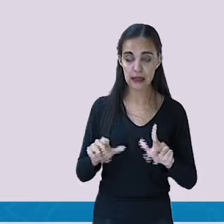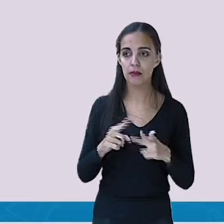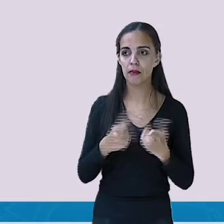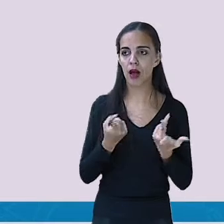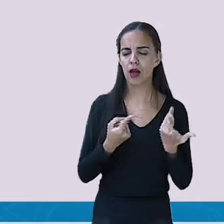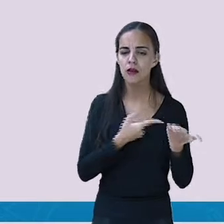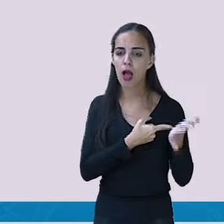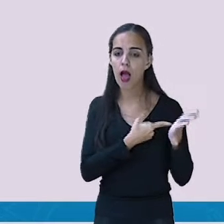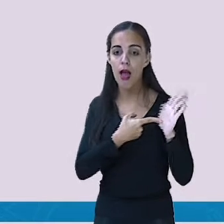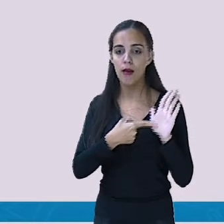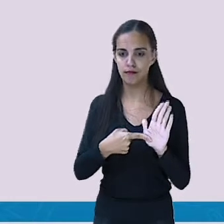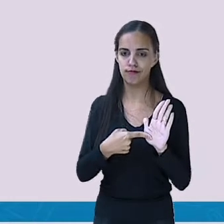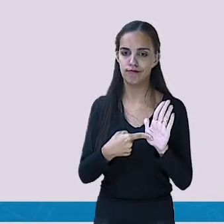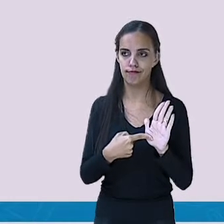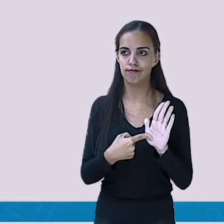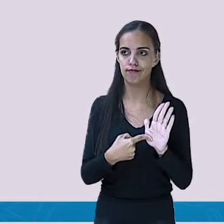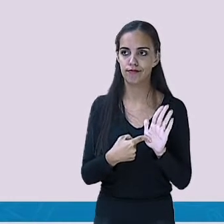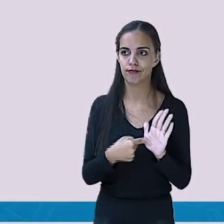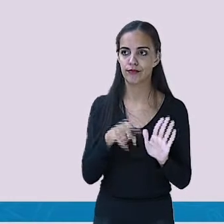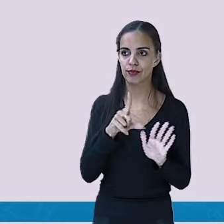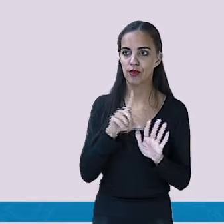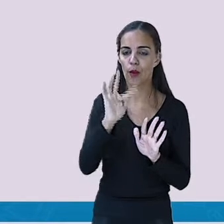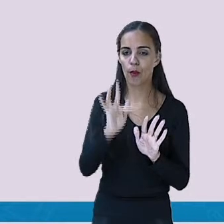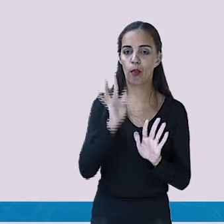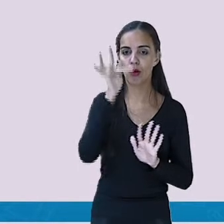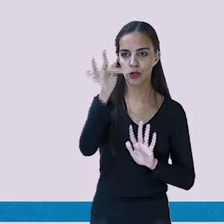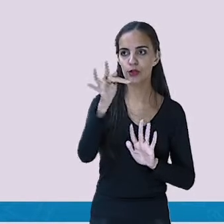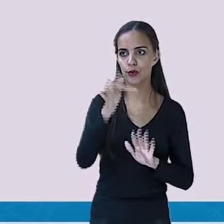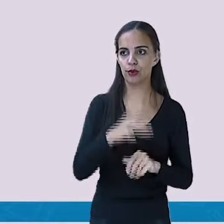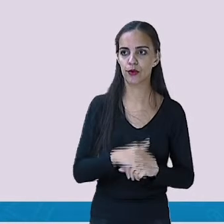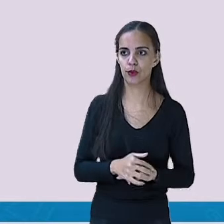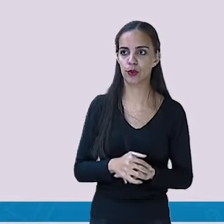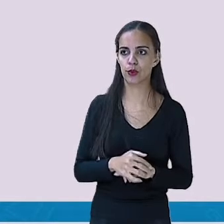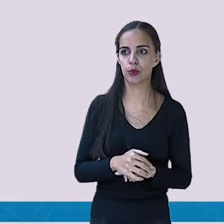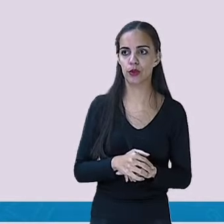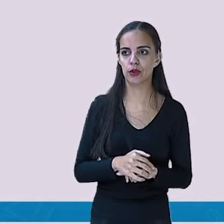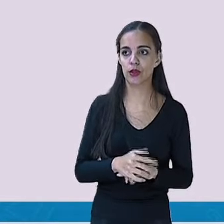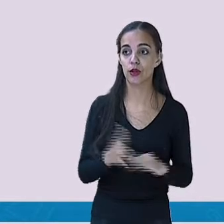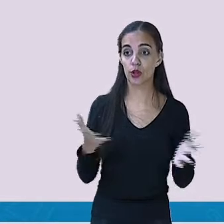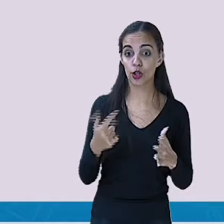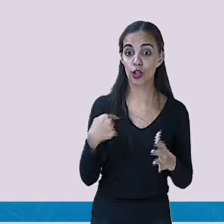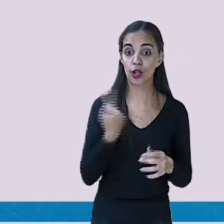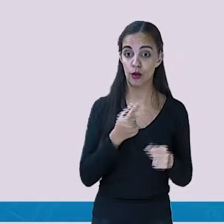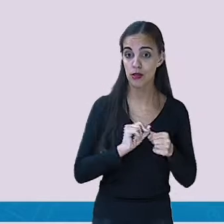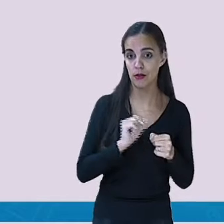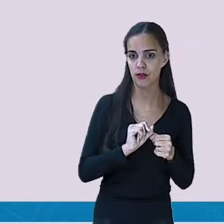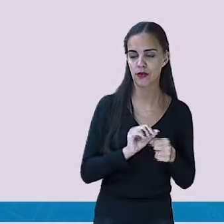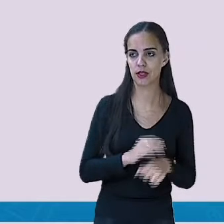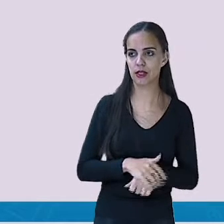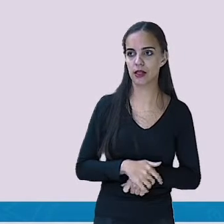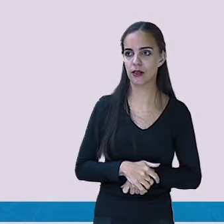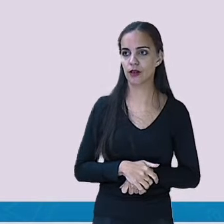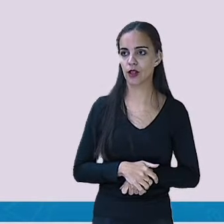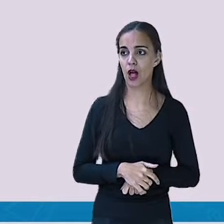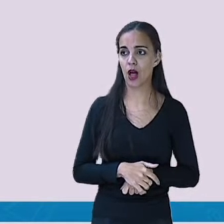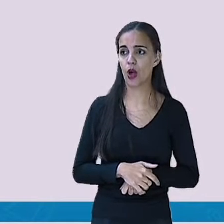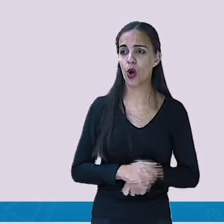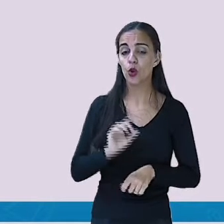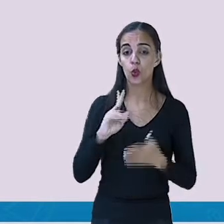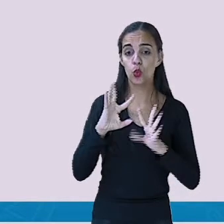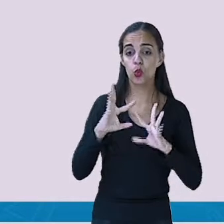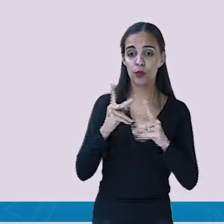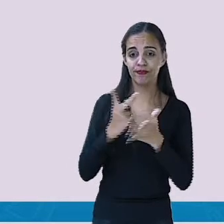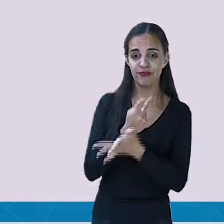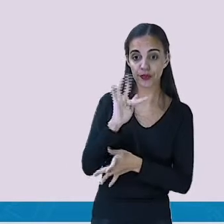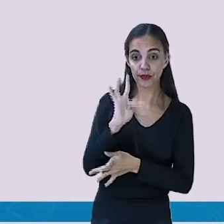à reflexão para o futuro que nós estamos fazendo, tá? E aí uma